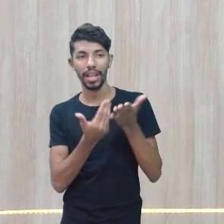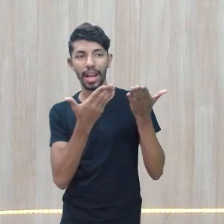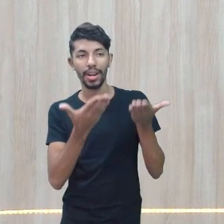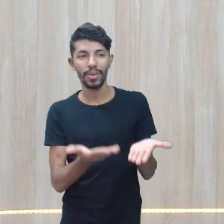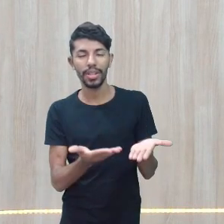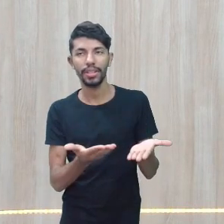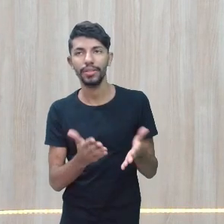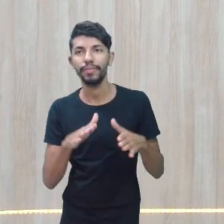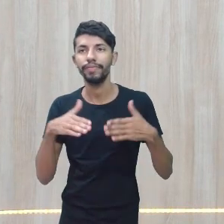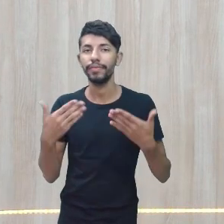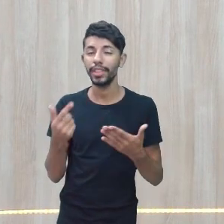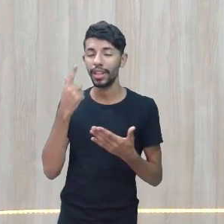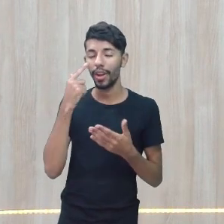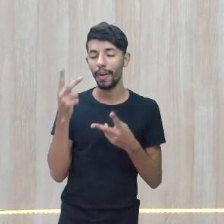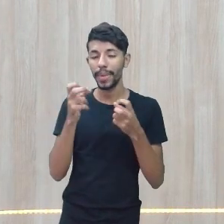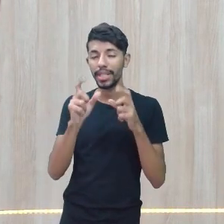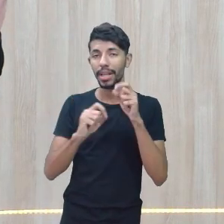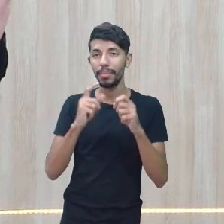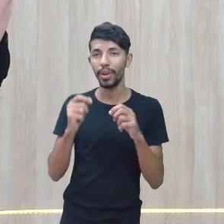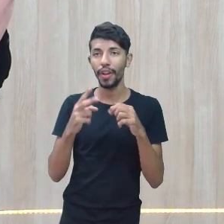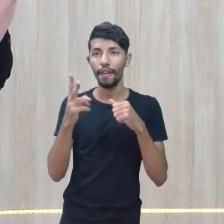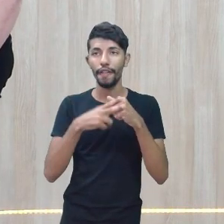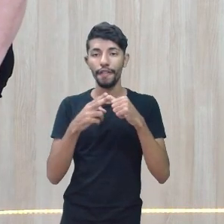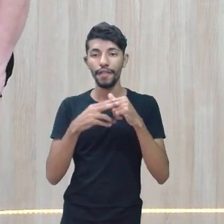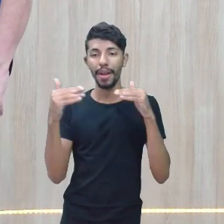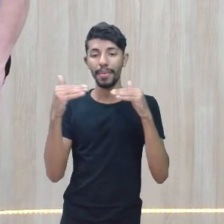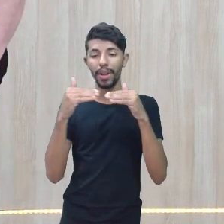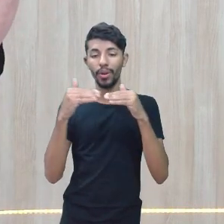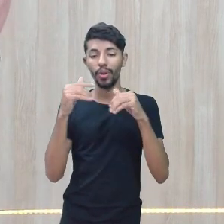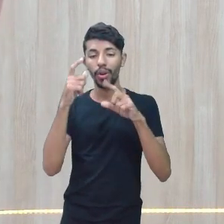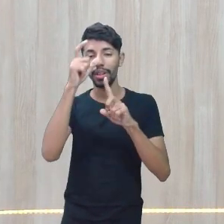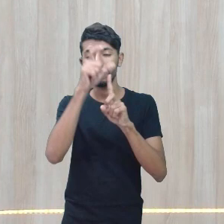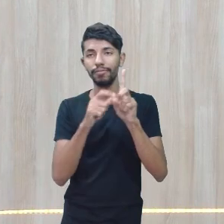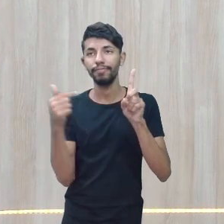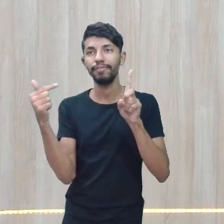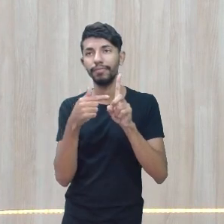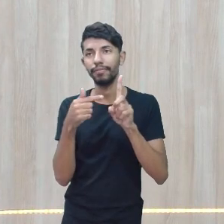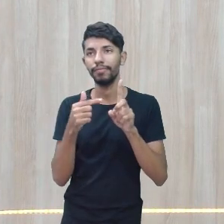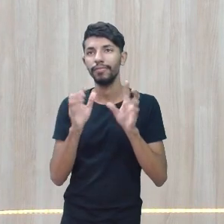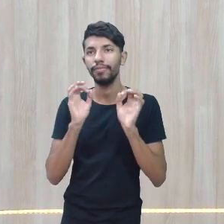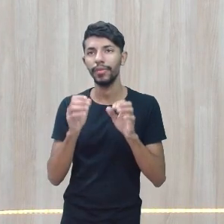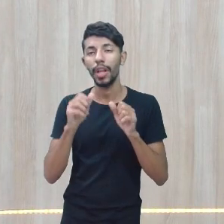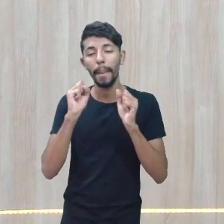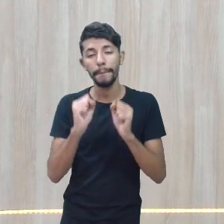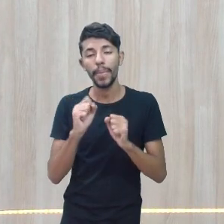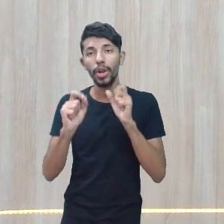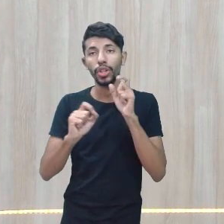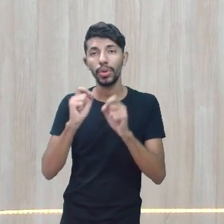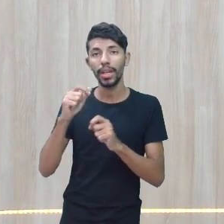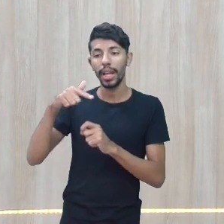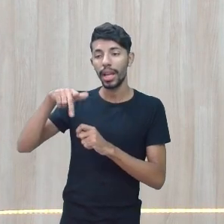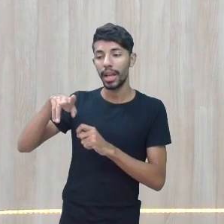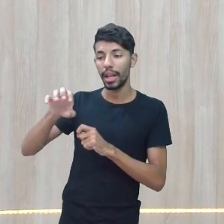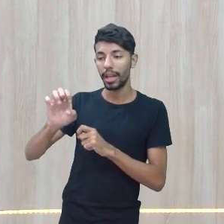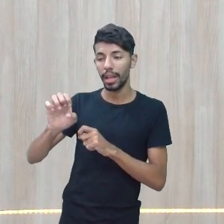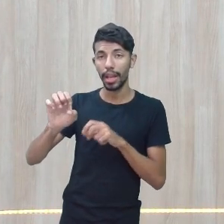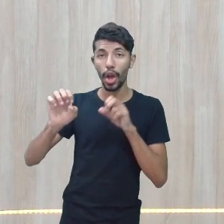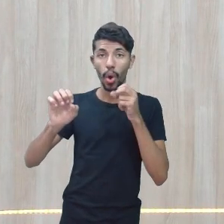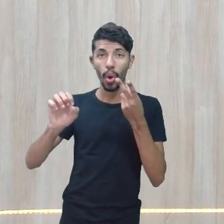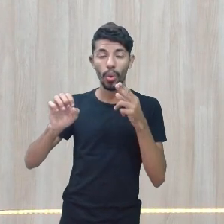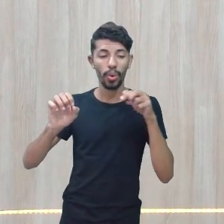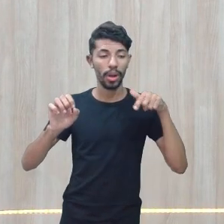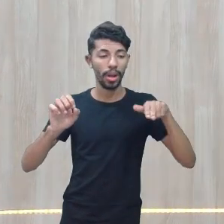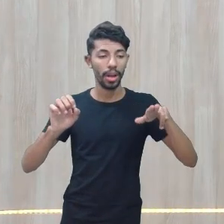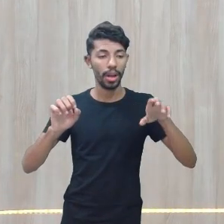temos este pronome relativo que e pode ser quem, não é? Também.